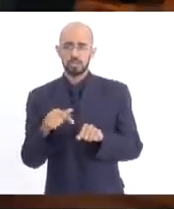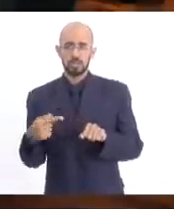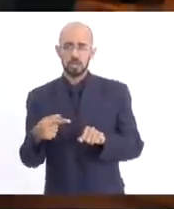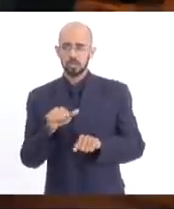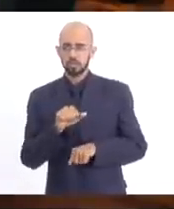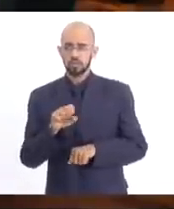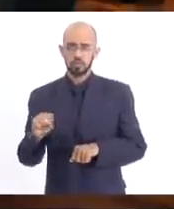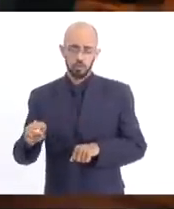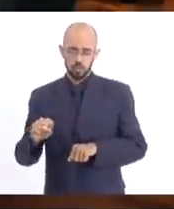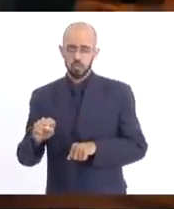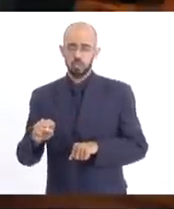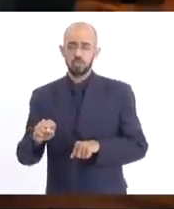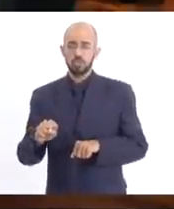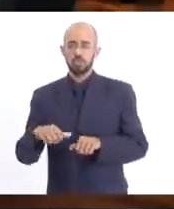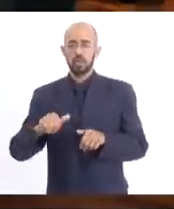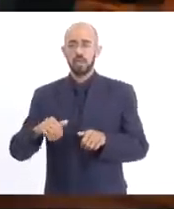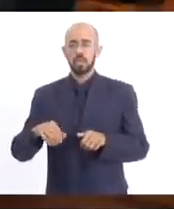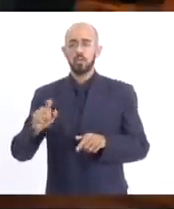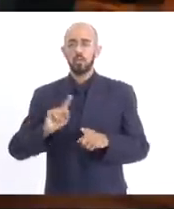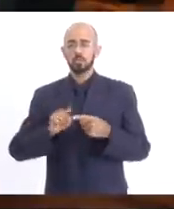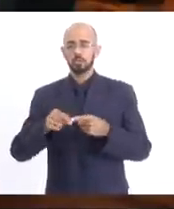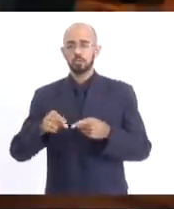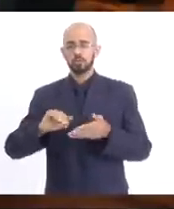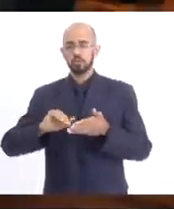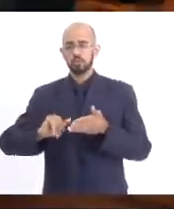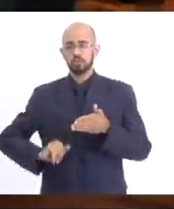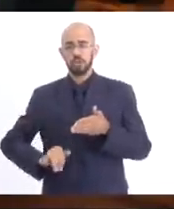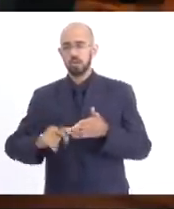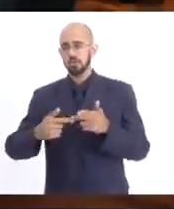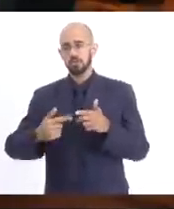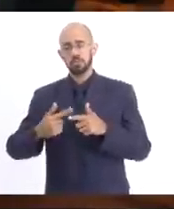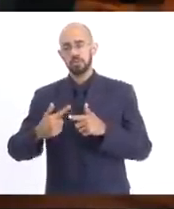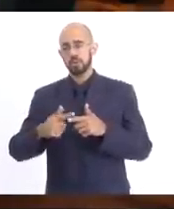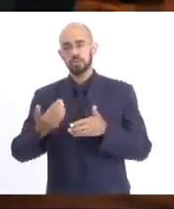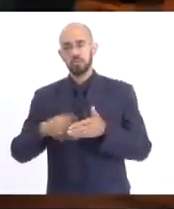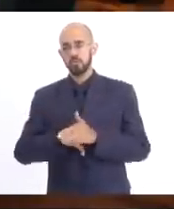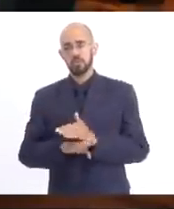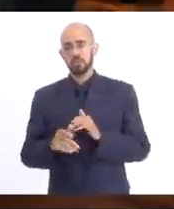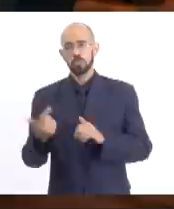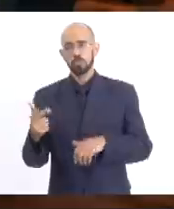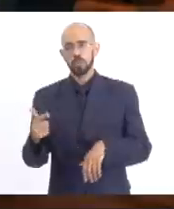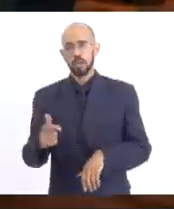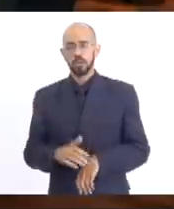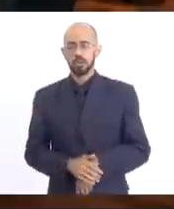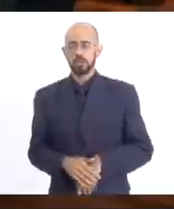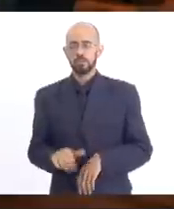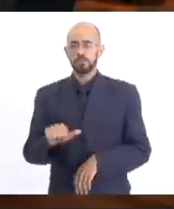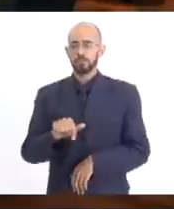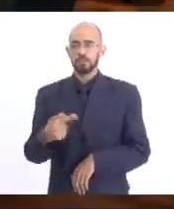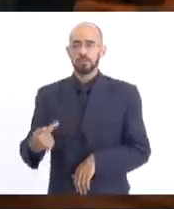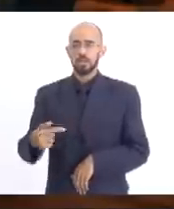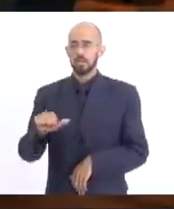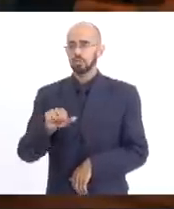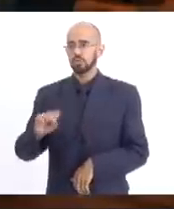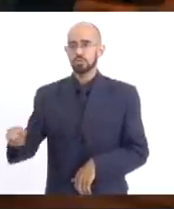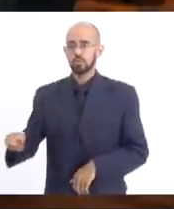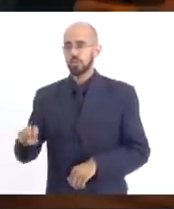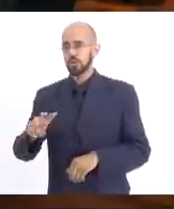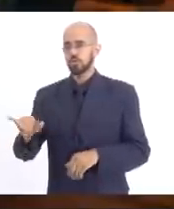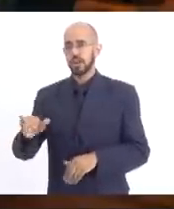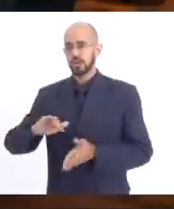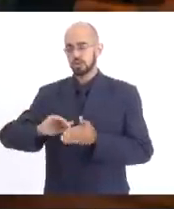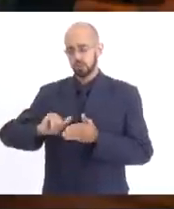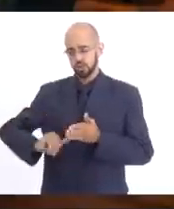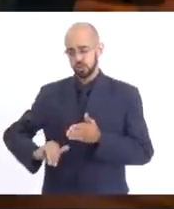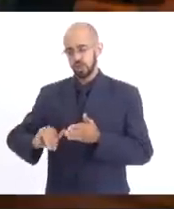tem a proposta de suprimir. Até porque esse fundo não existe. Então, o 17 e 18 que estão no texto, a gente vai suprimir no sexto...